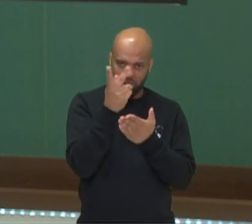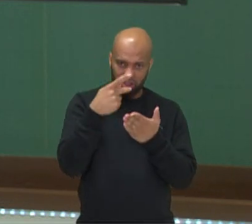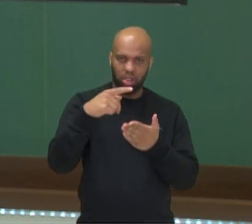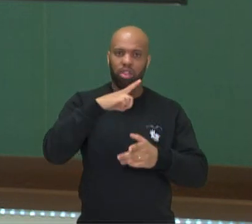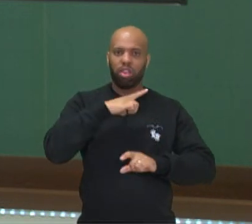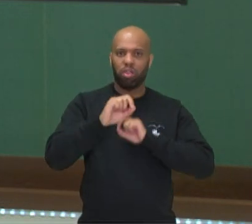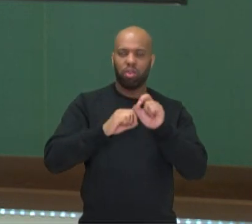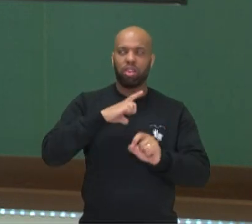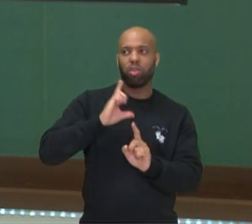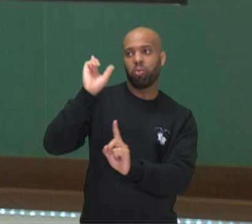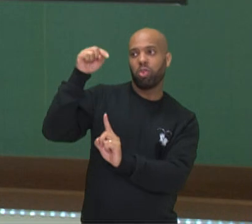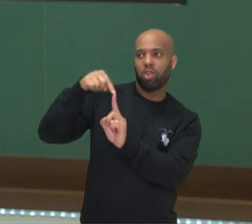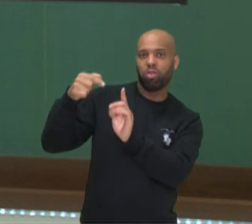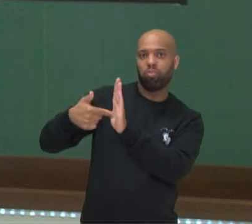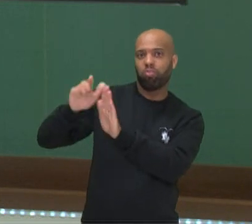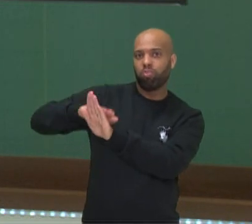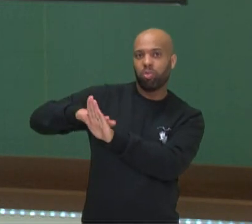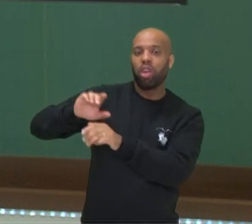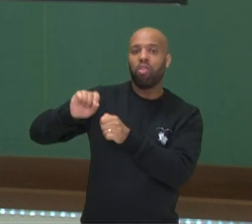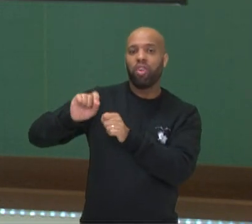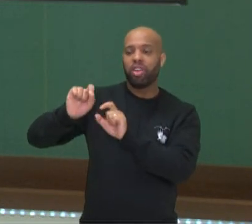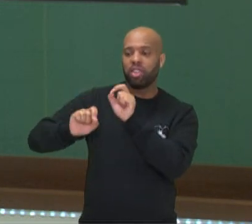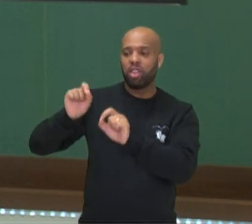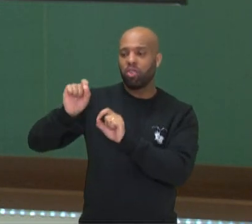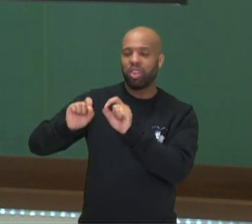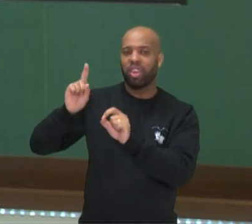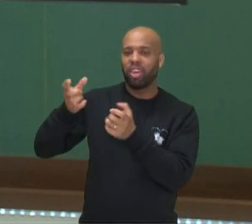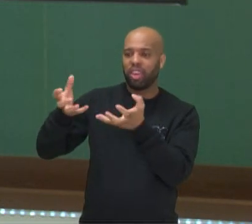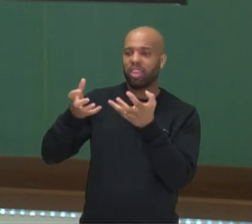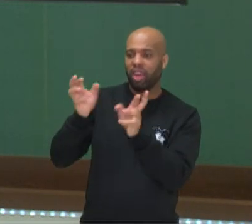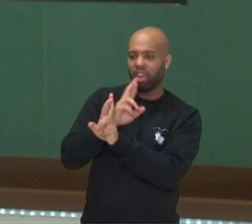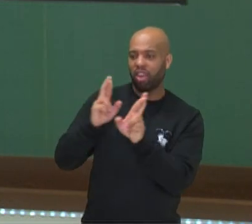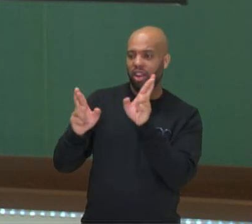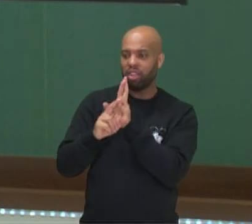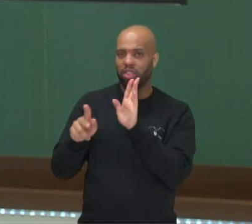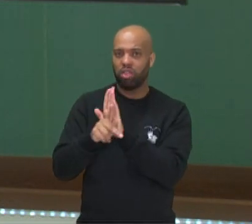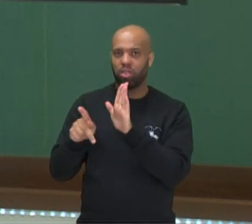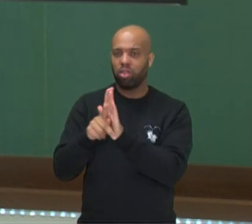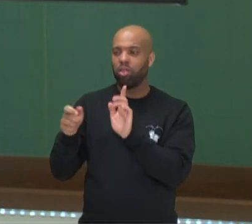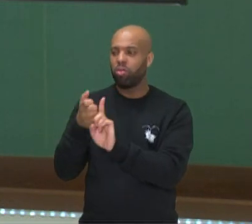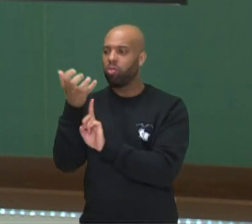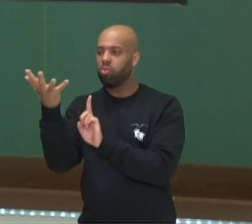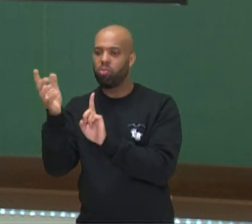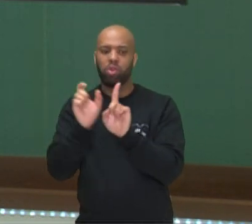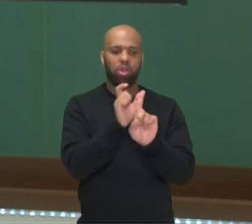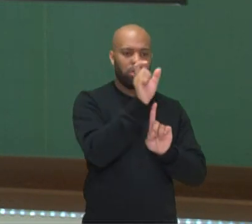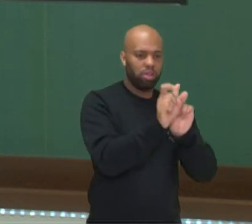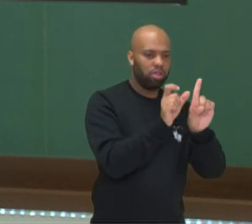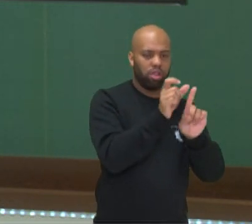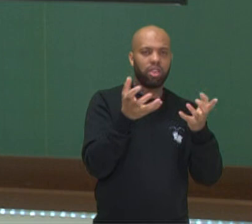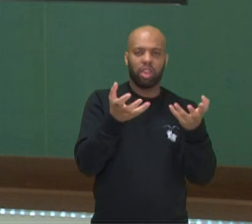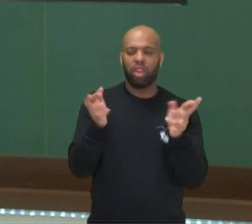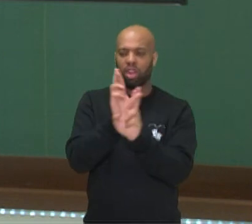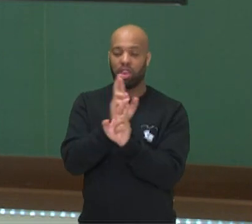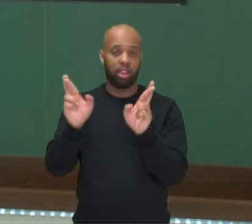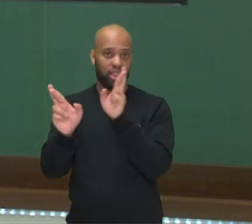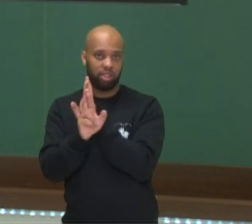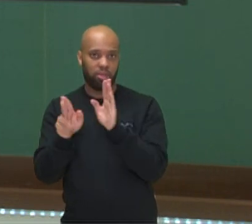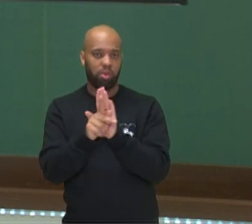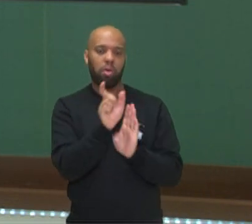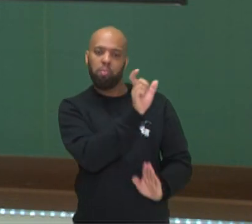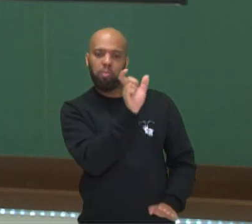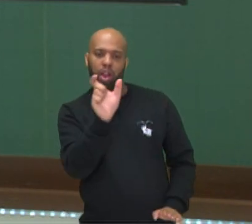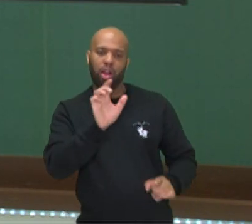tem uma intencionalidade de fazer a articulação entre os elementos verbais do texto, as palavras que estão